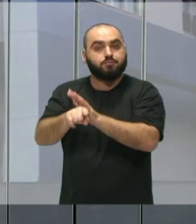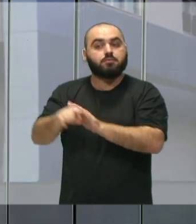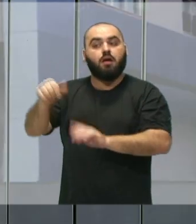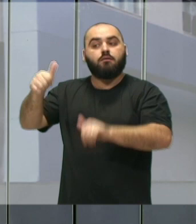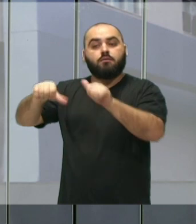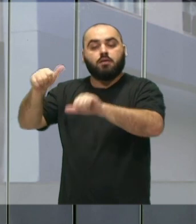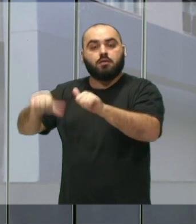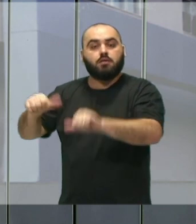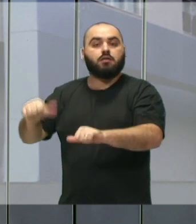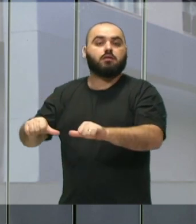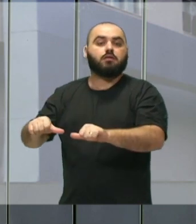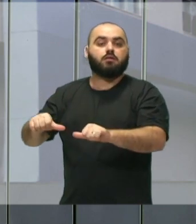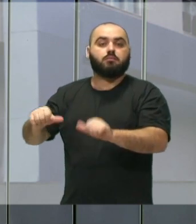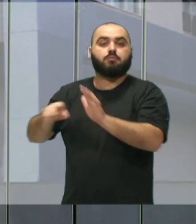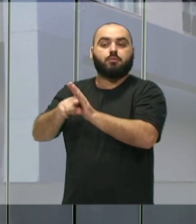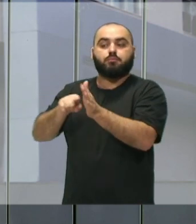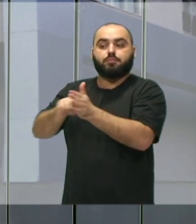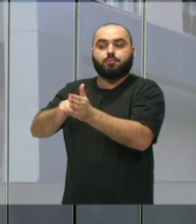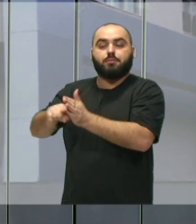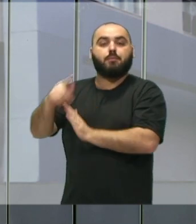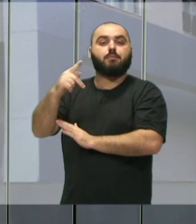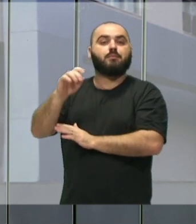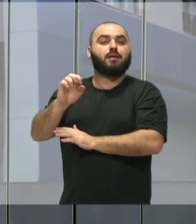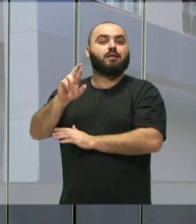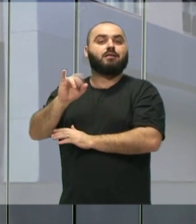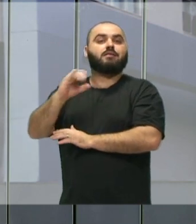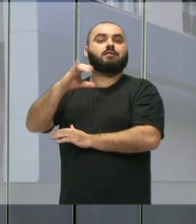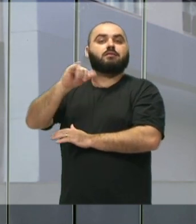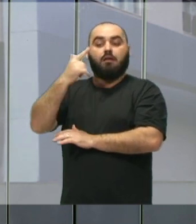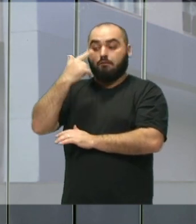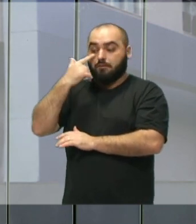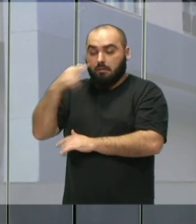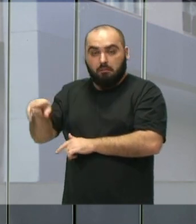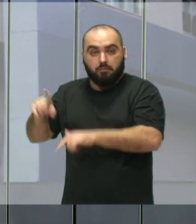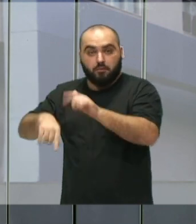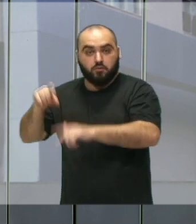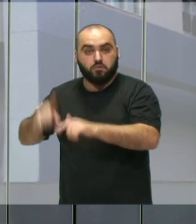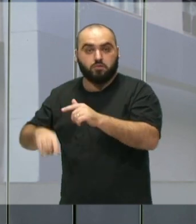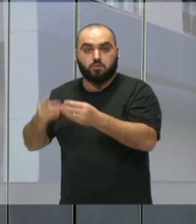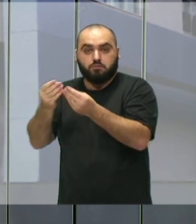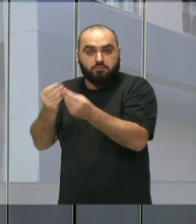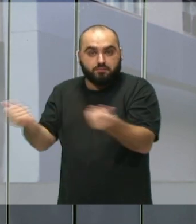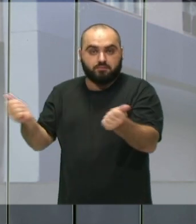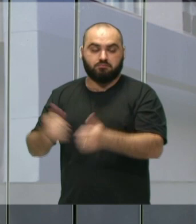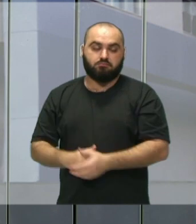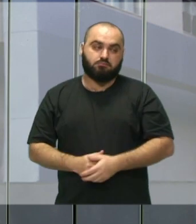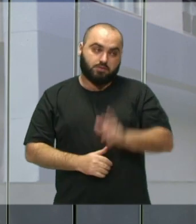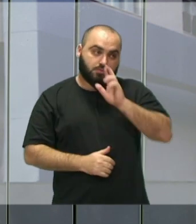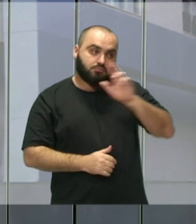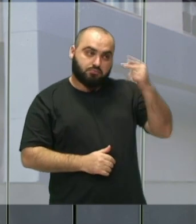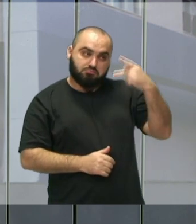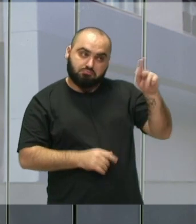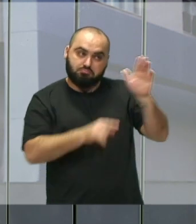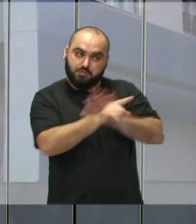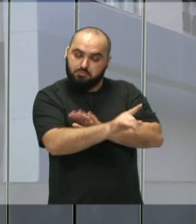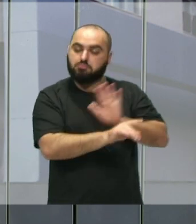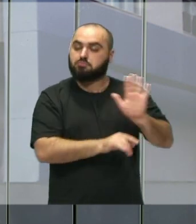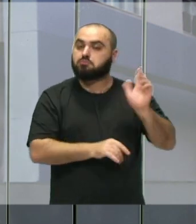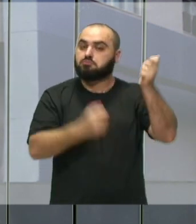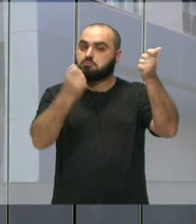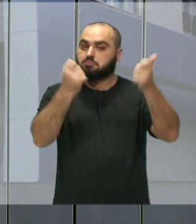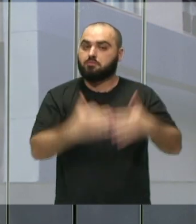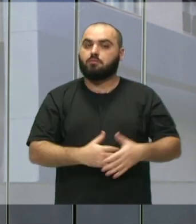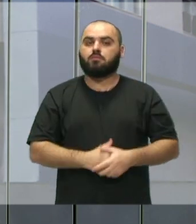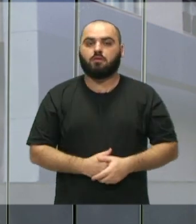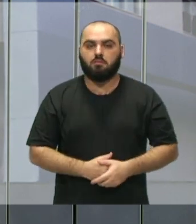por avaliação de perícia. Então, a CPI das máscaras, e respondendo agora a tua pergunta, na minha visão,